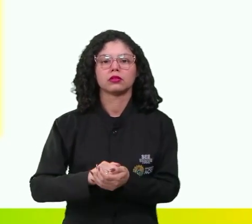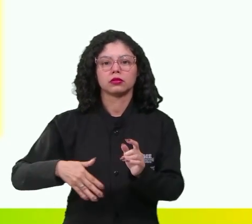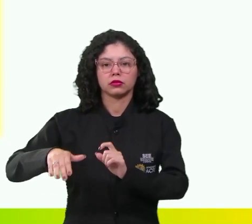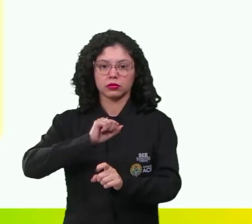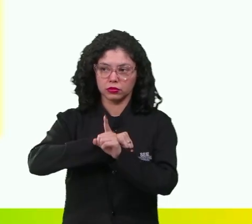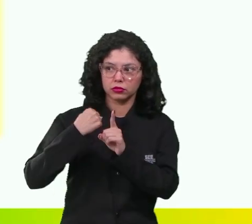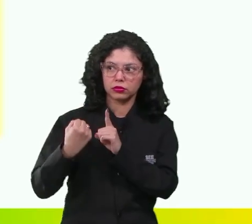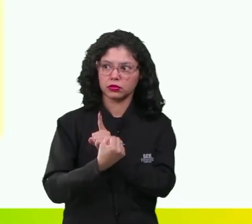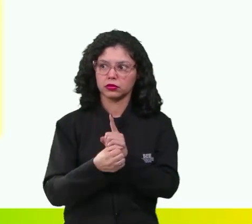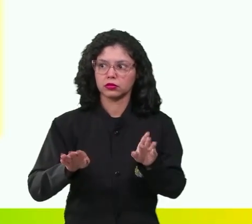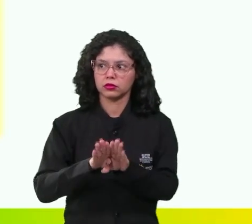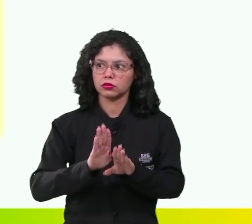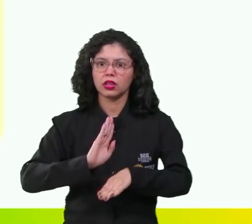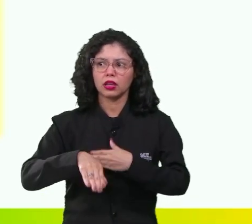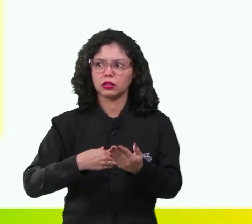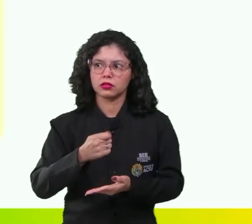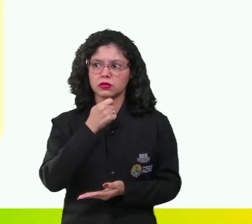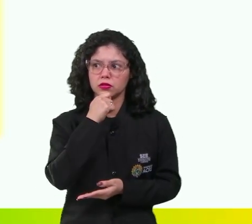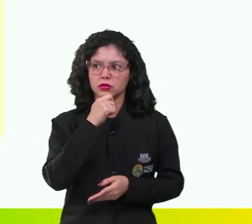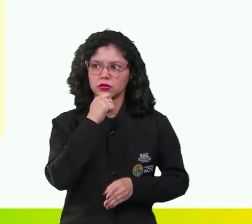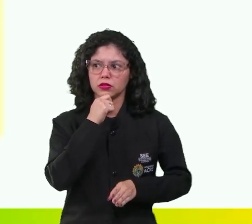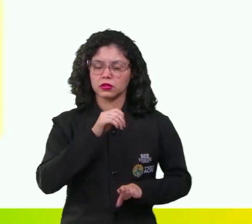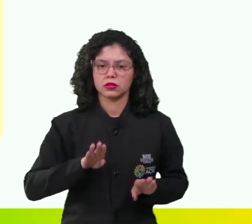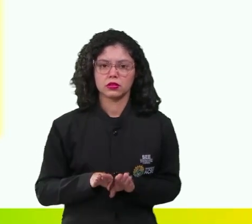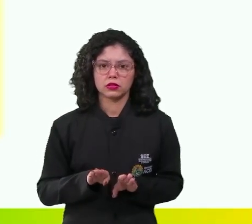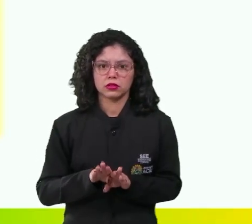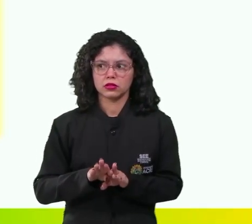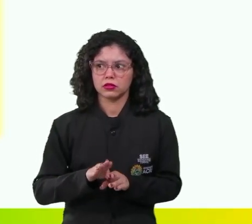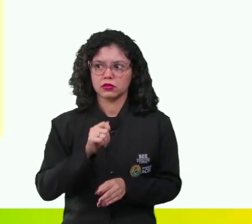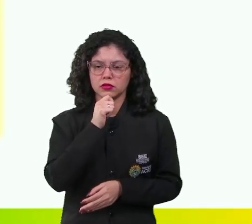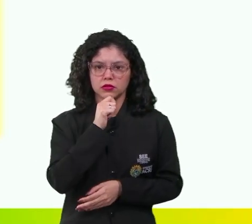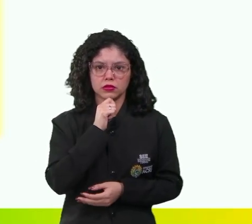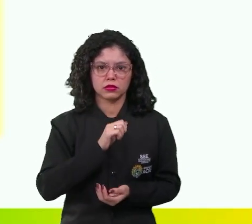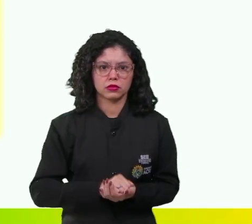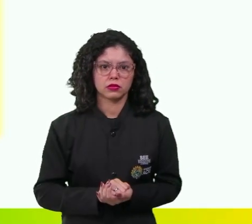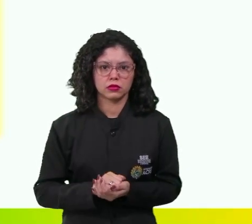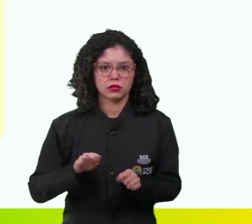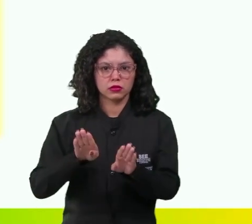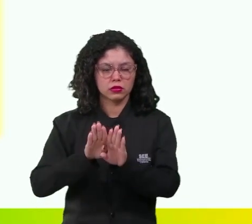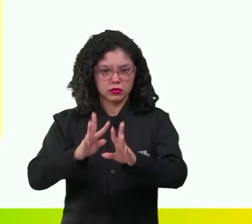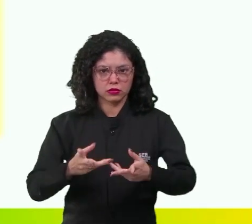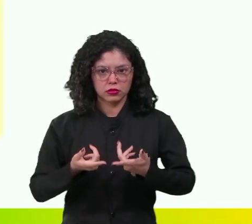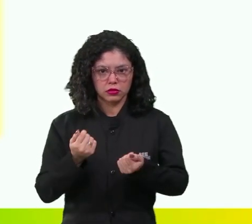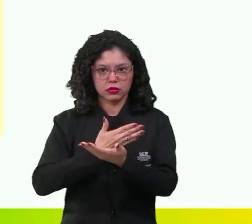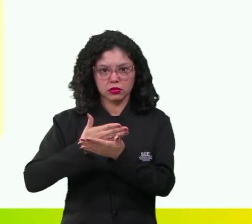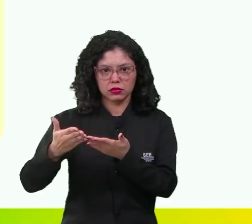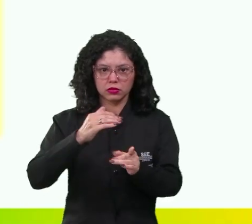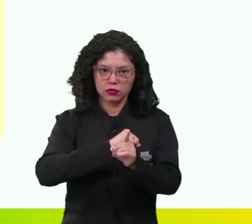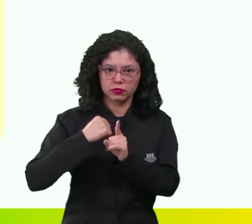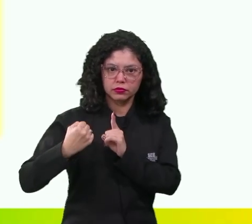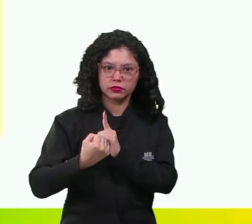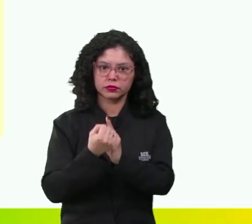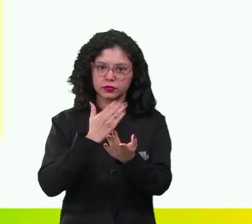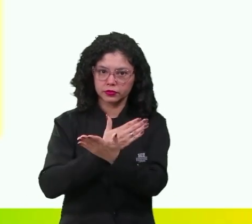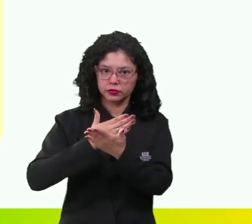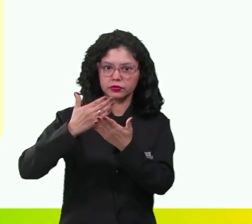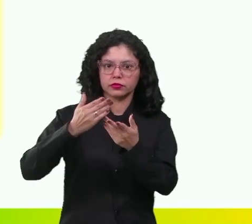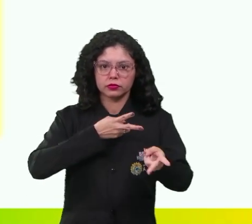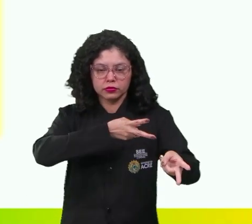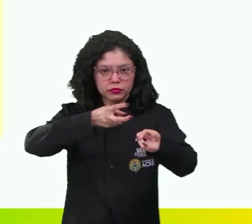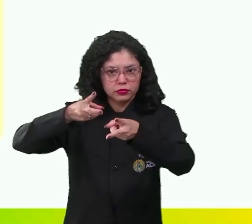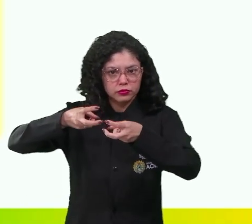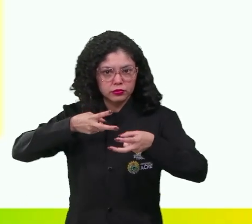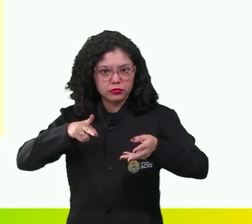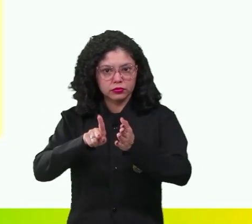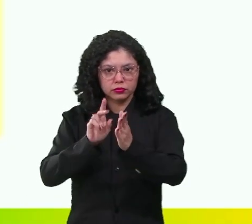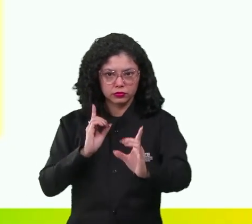natureza-sociedade evoluiu de uma harmonia inicial, como nas sociedades primitivas, para